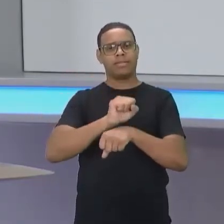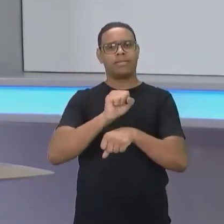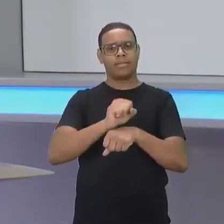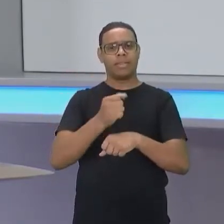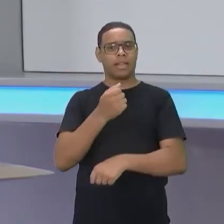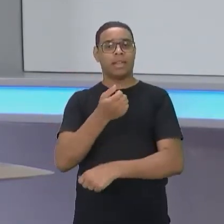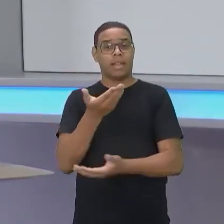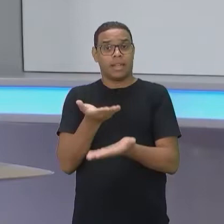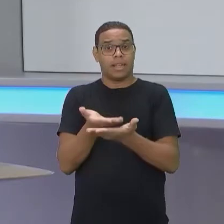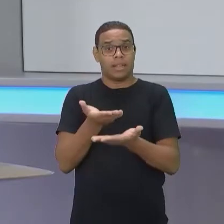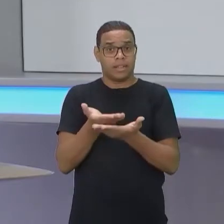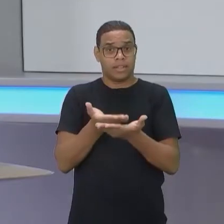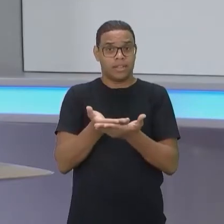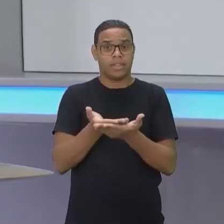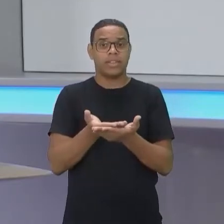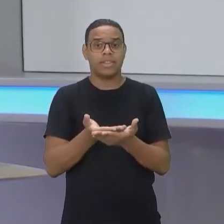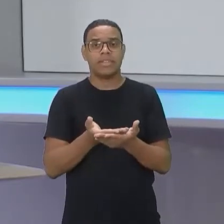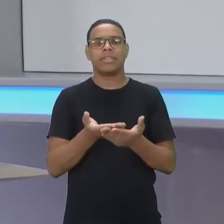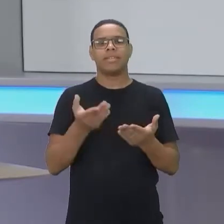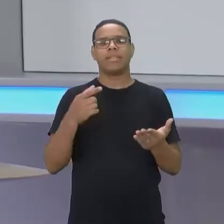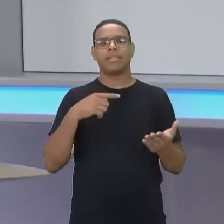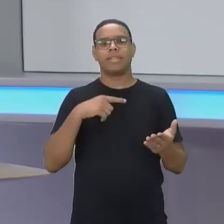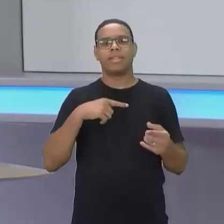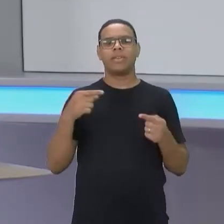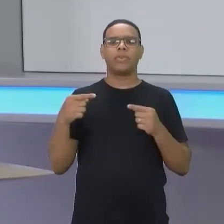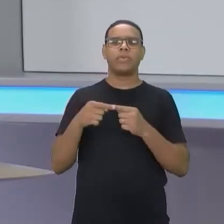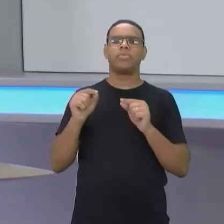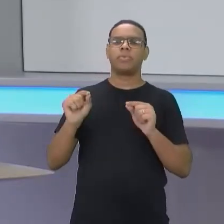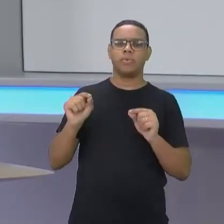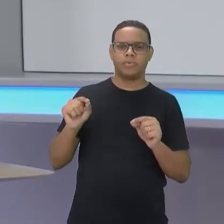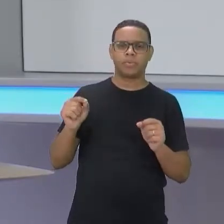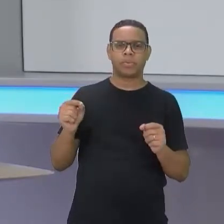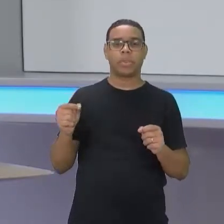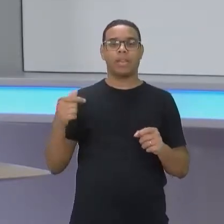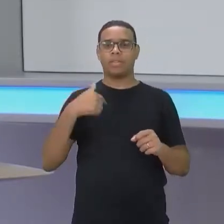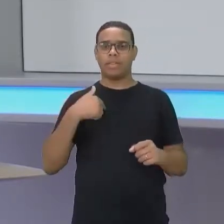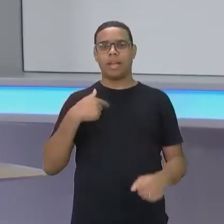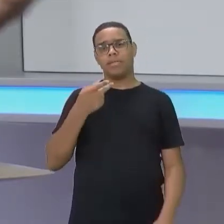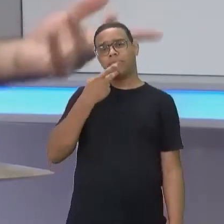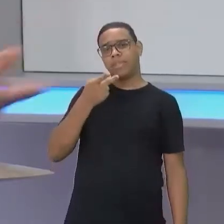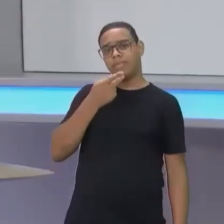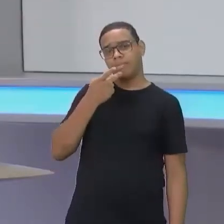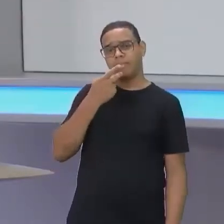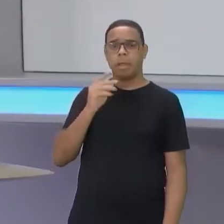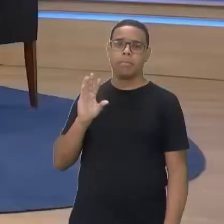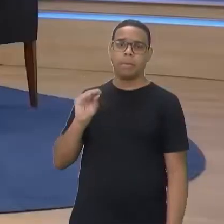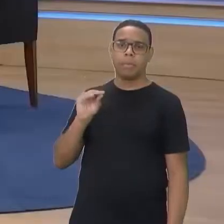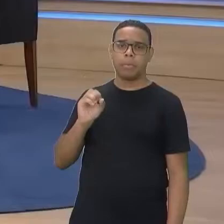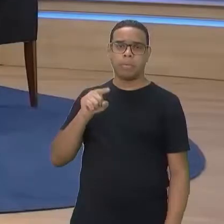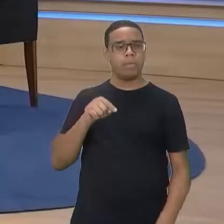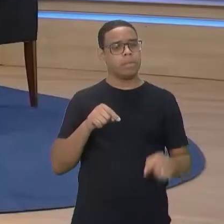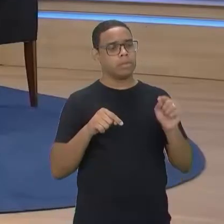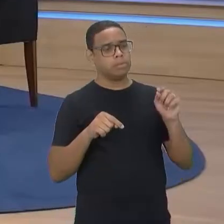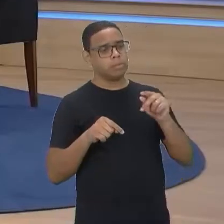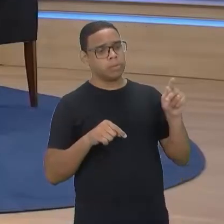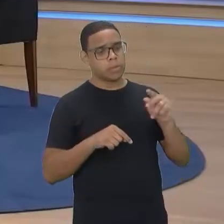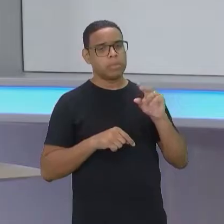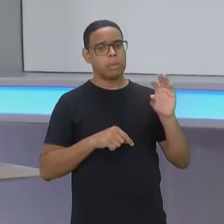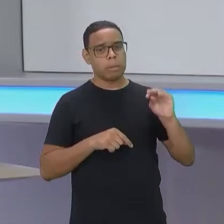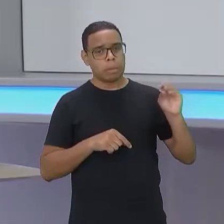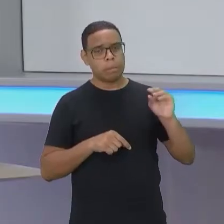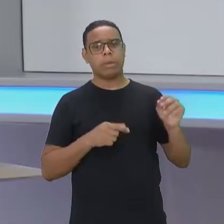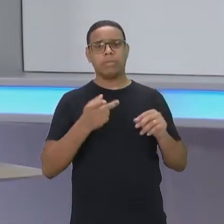aula que fosse ter a ver com o quê mesmo? Com eu falando, então você falando e tudo